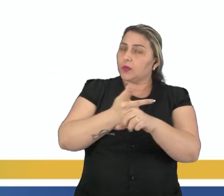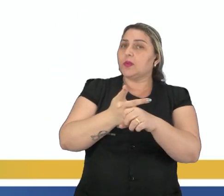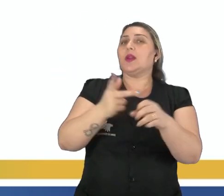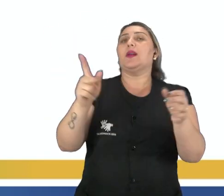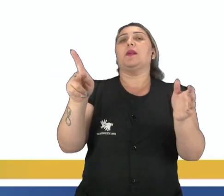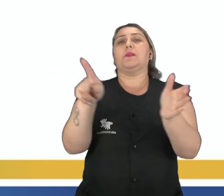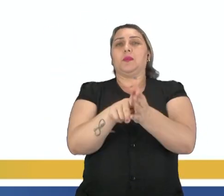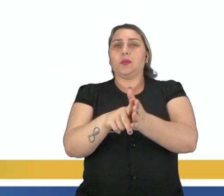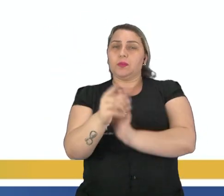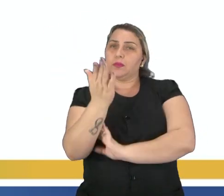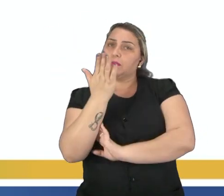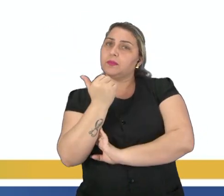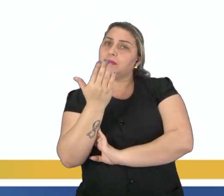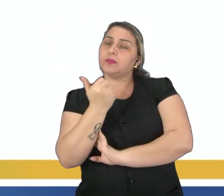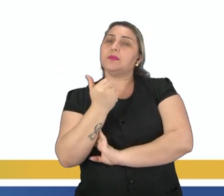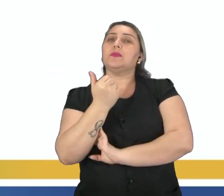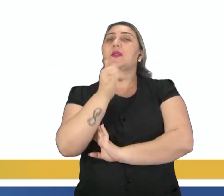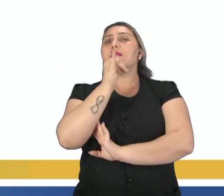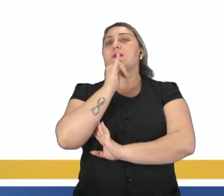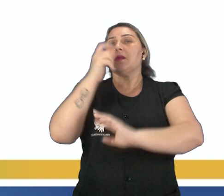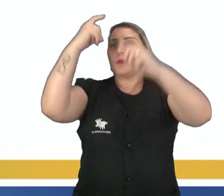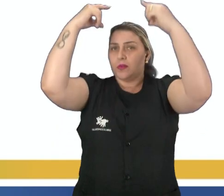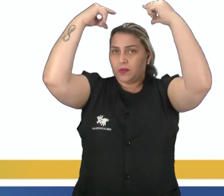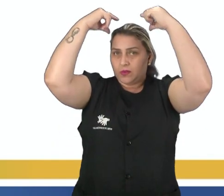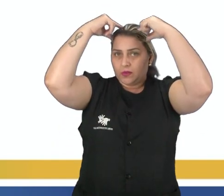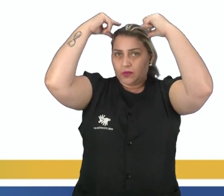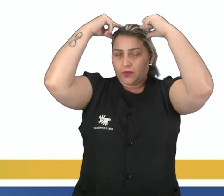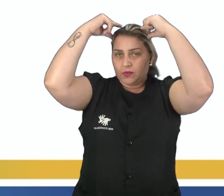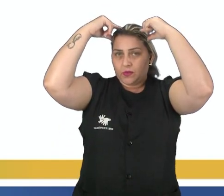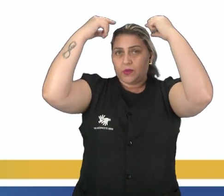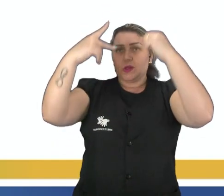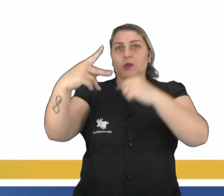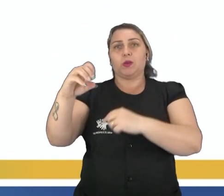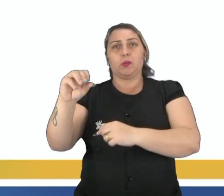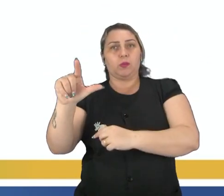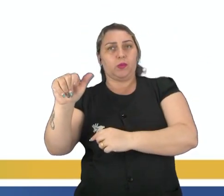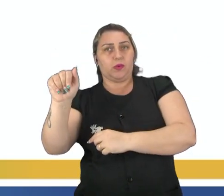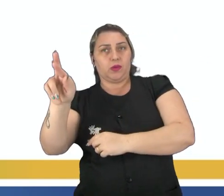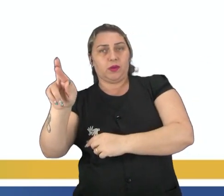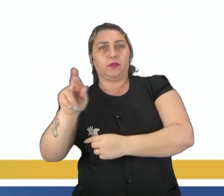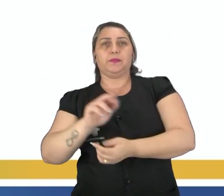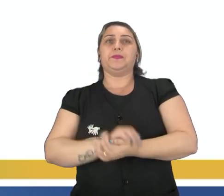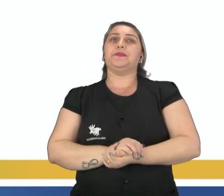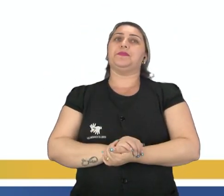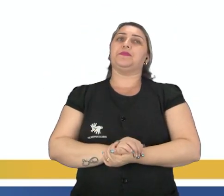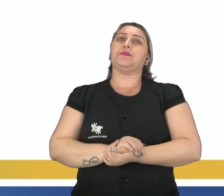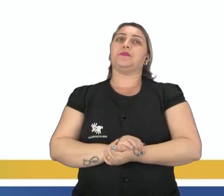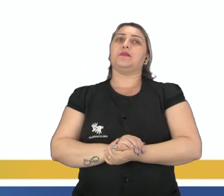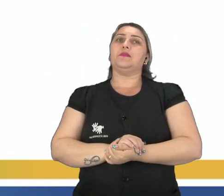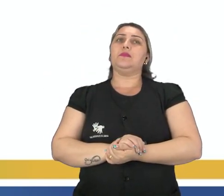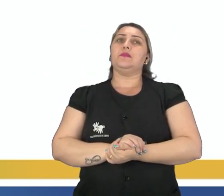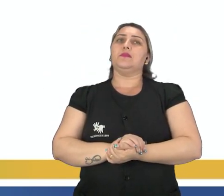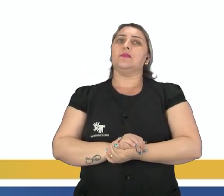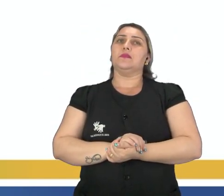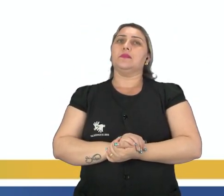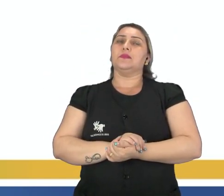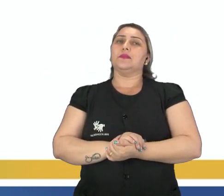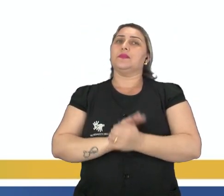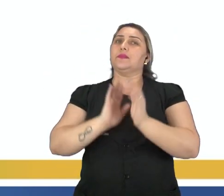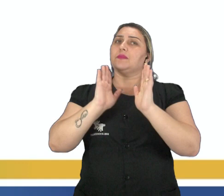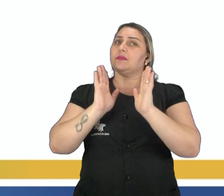né, e possam ter todos os fatores que eles precisam para o seu desenvolvimento. E aí, afinal, a gente já falou de